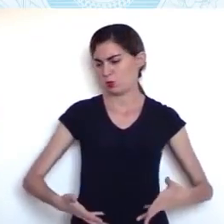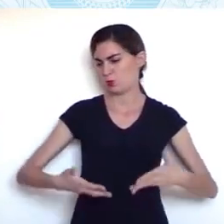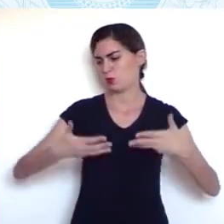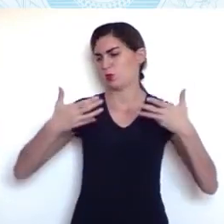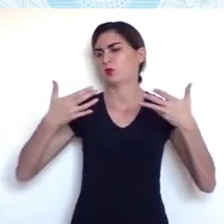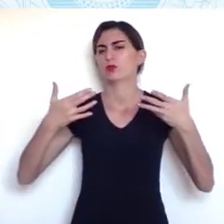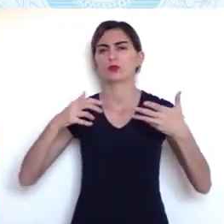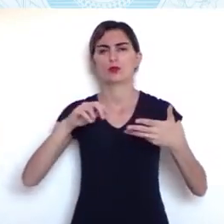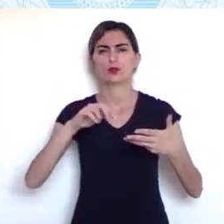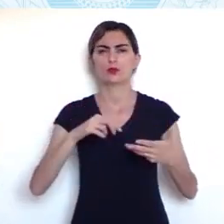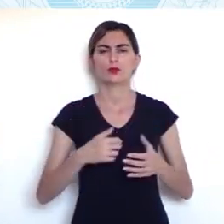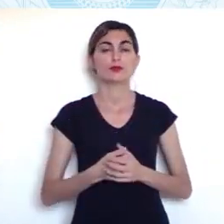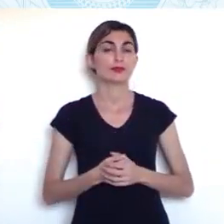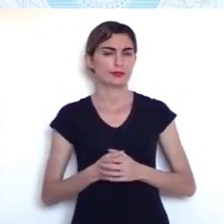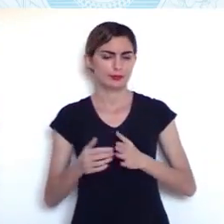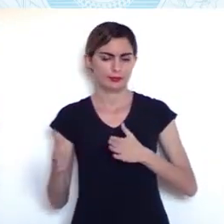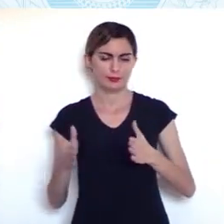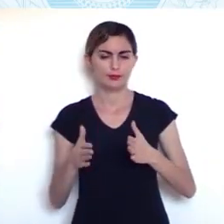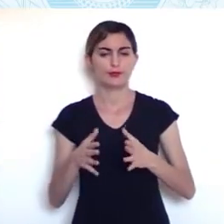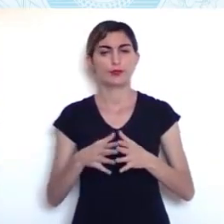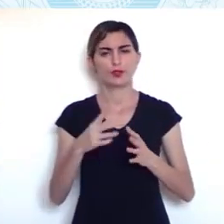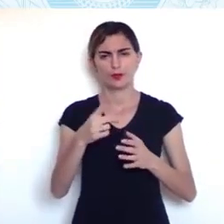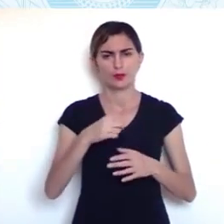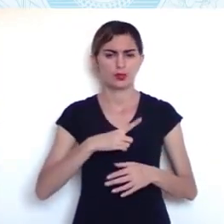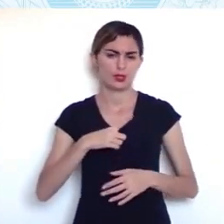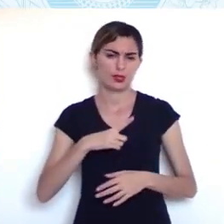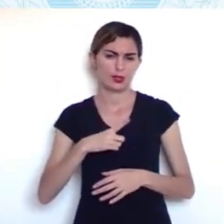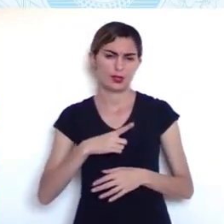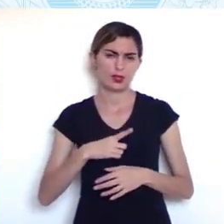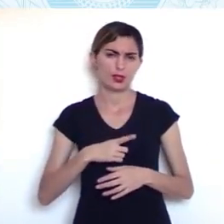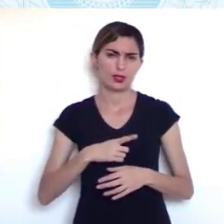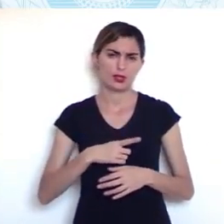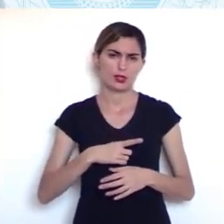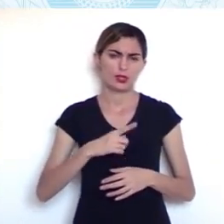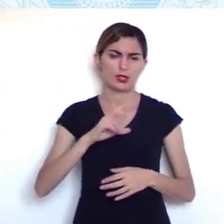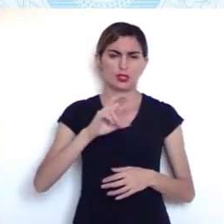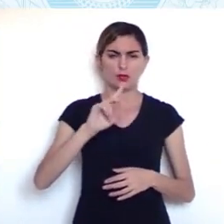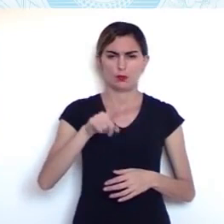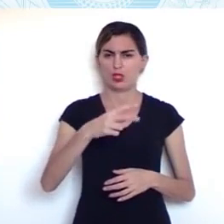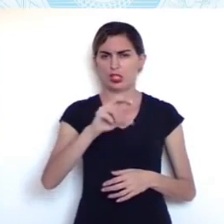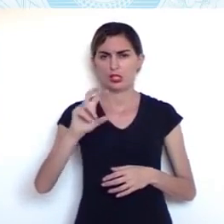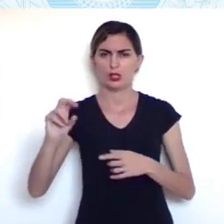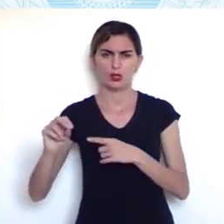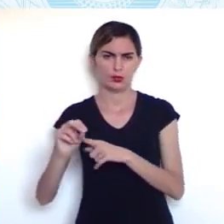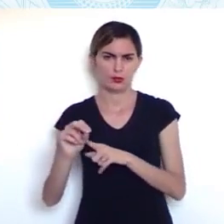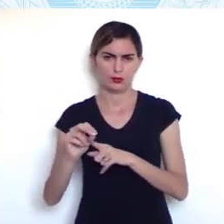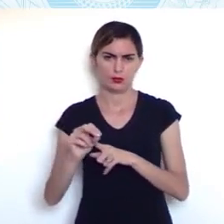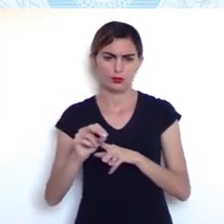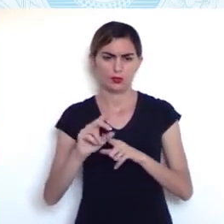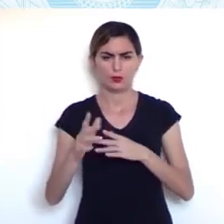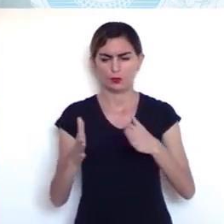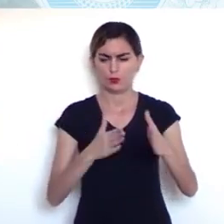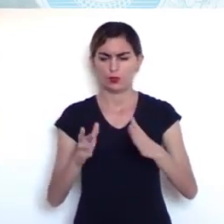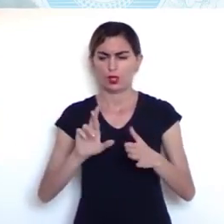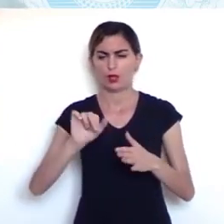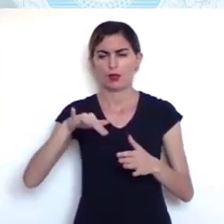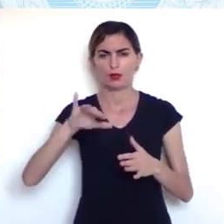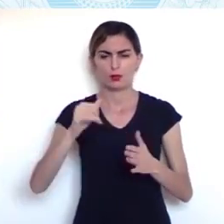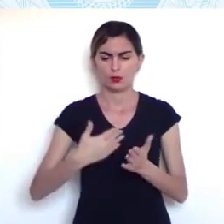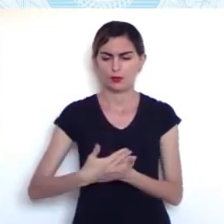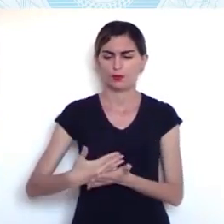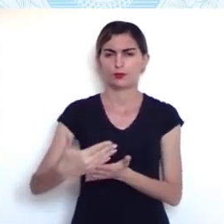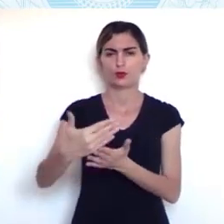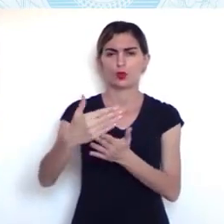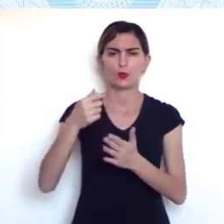fase. Aí vocês vão ter 500. O Renascimento começa a apresentar sinais